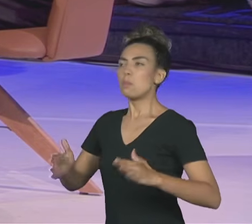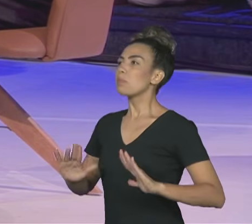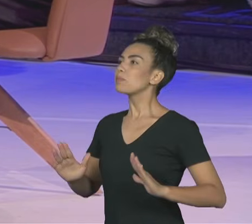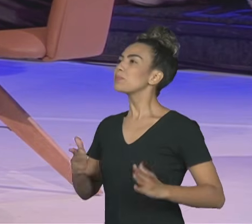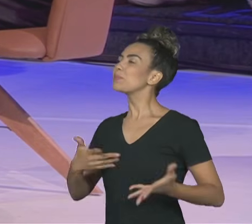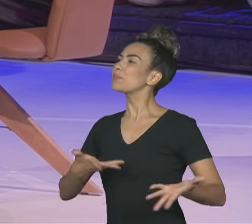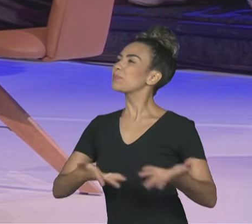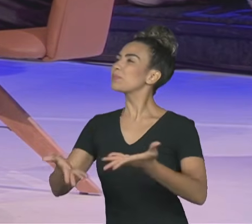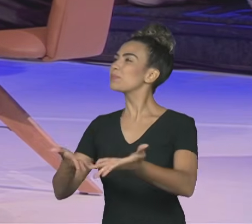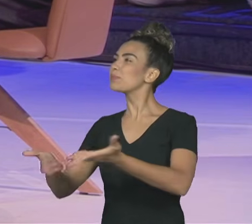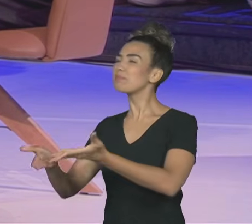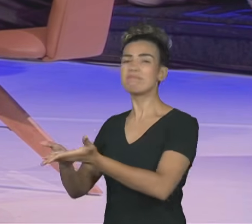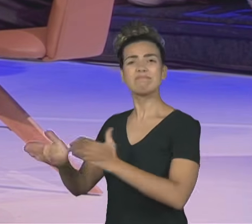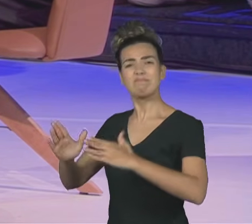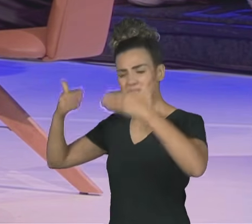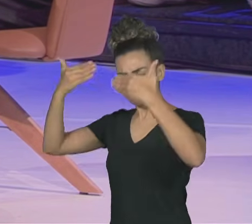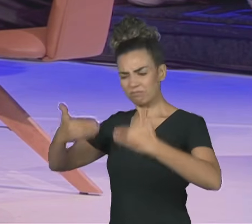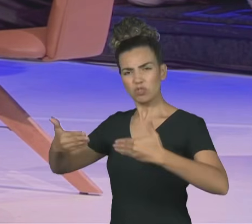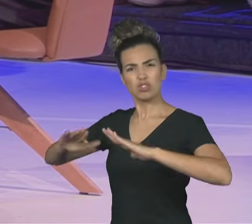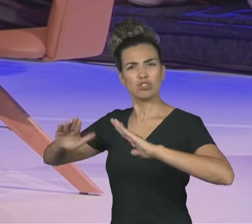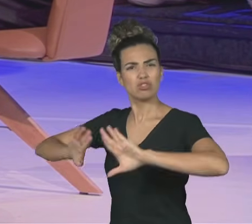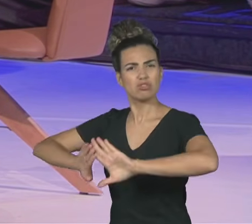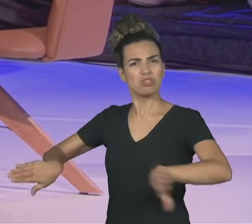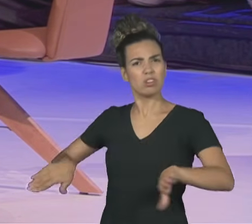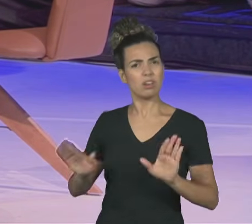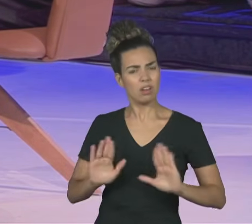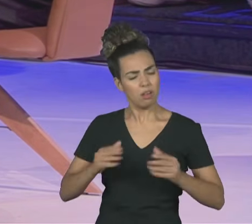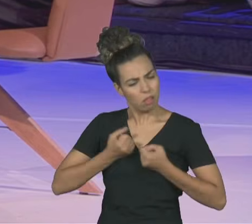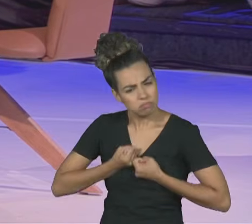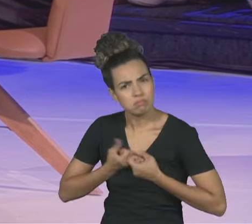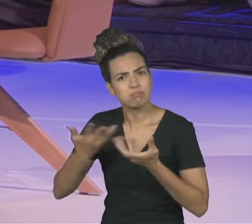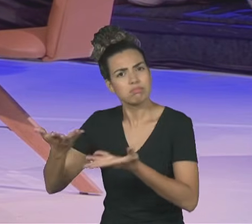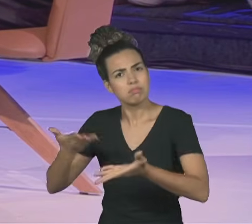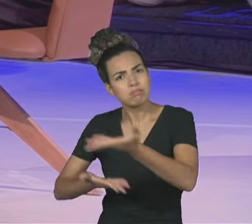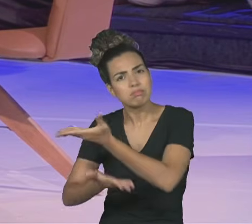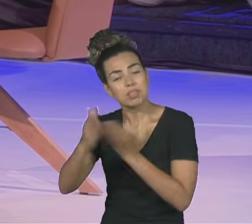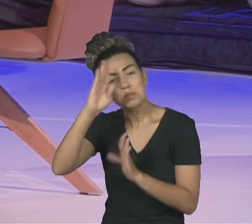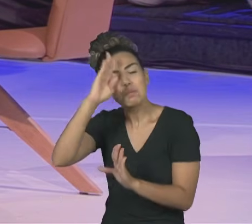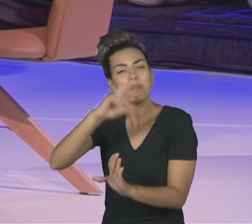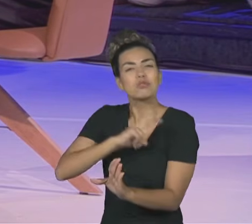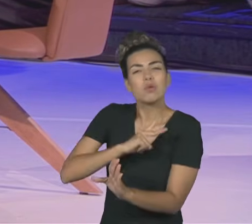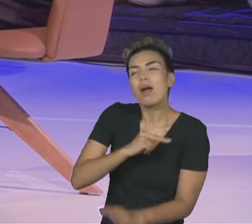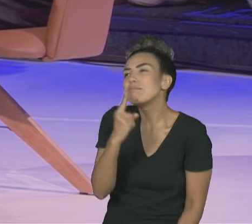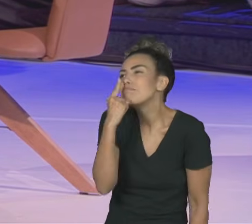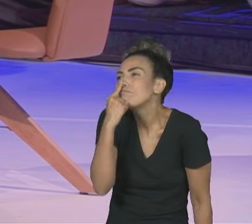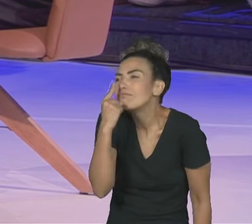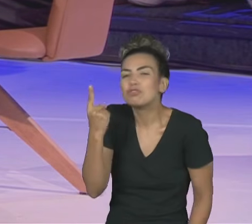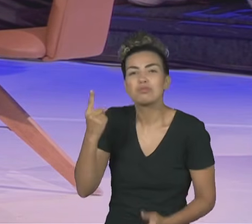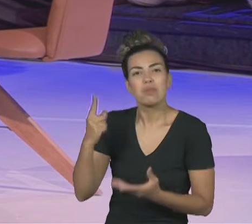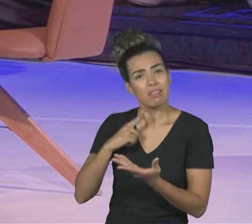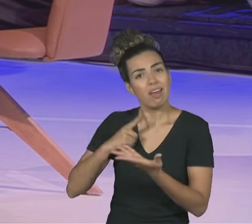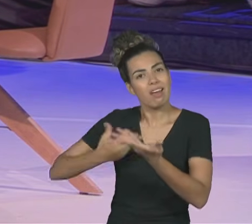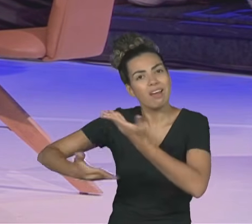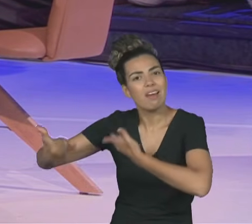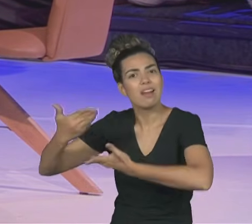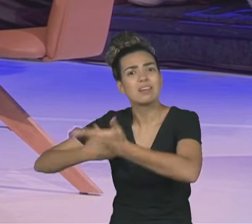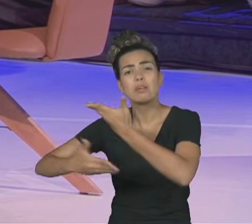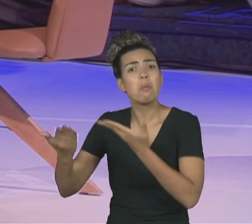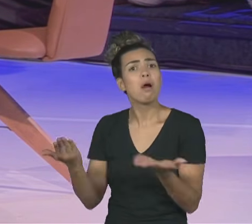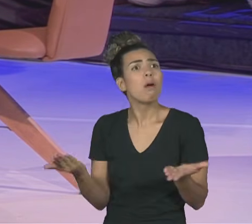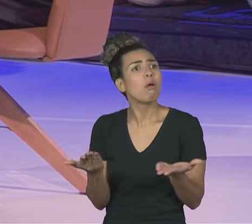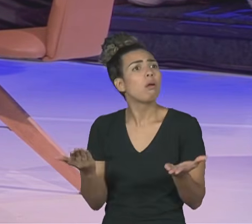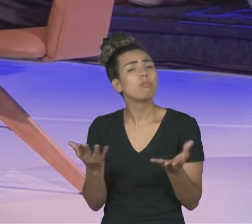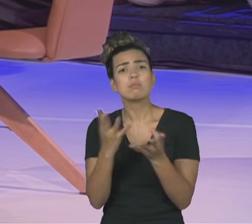assim das relações mais pessoais, né, que a gente chama de intimidade, né, que parece estar